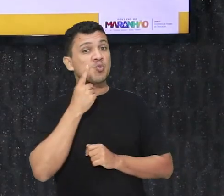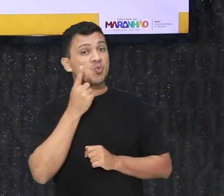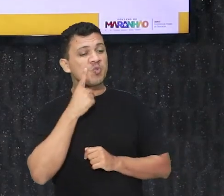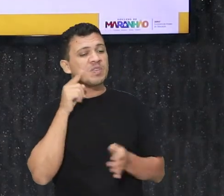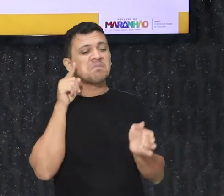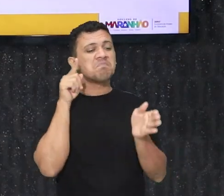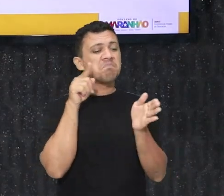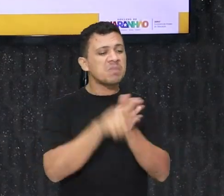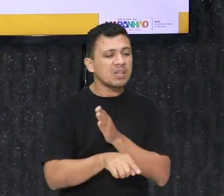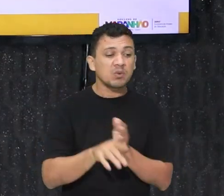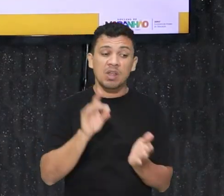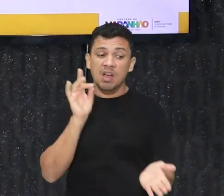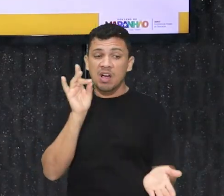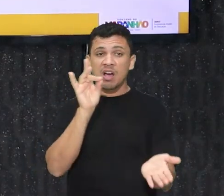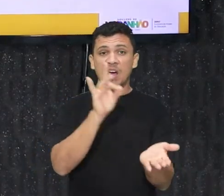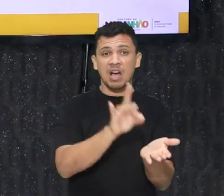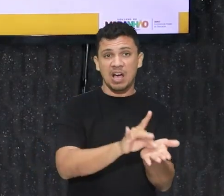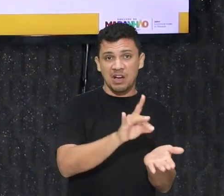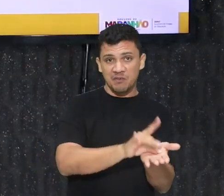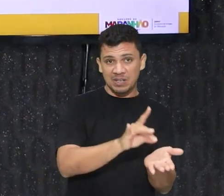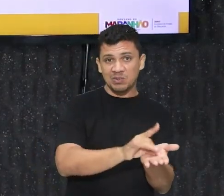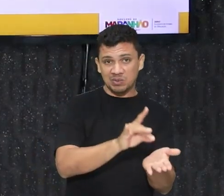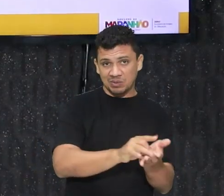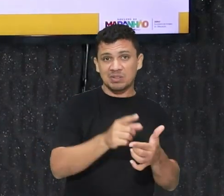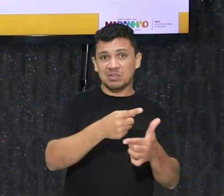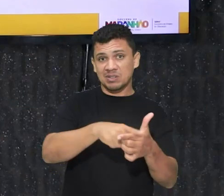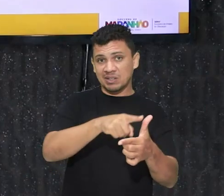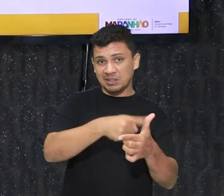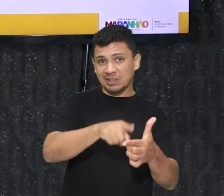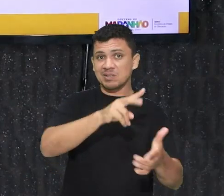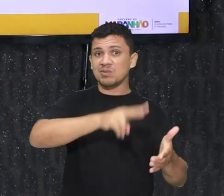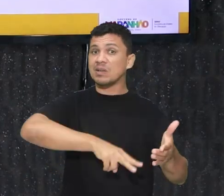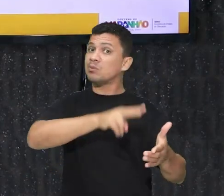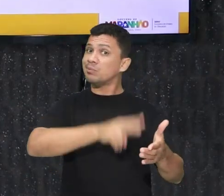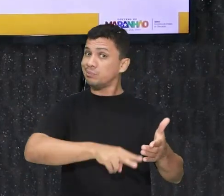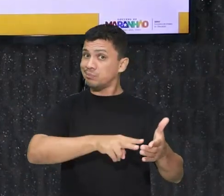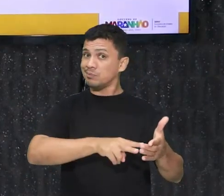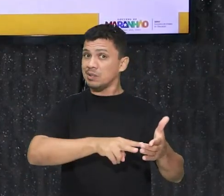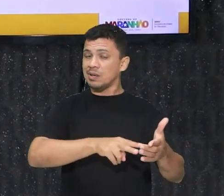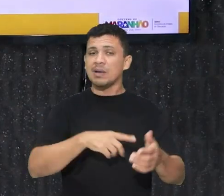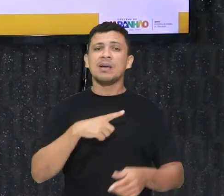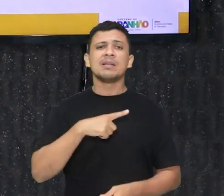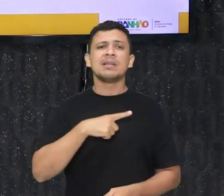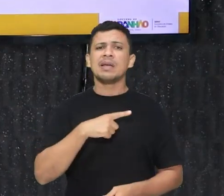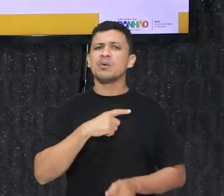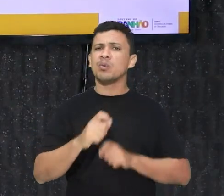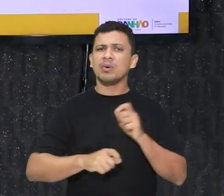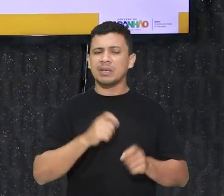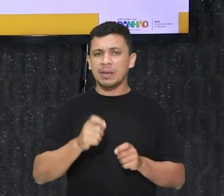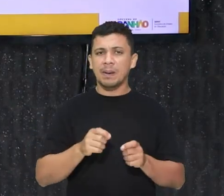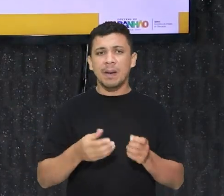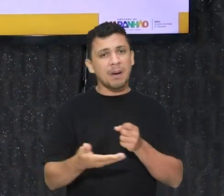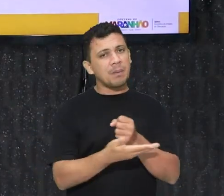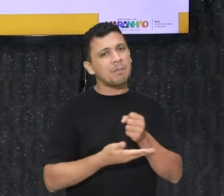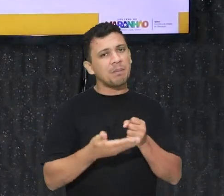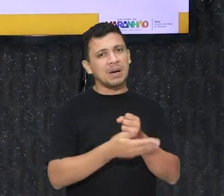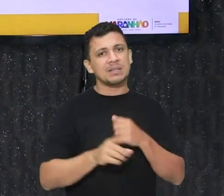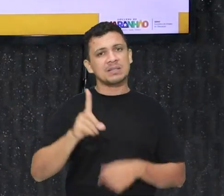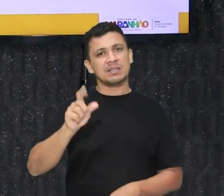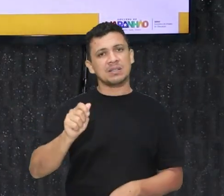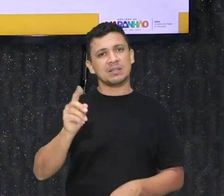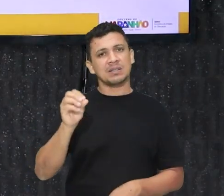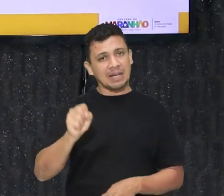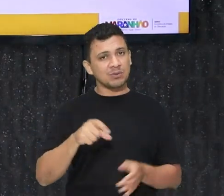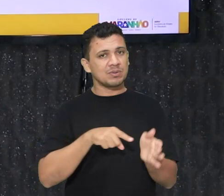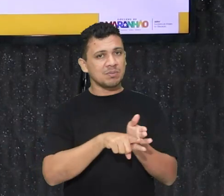veracidade, a existência de uma crise de leitura, se baseando em dados de pesquisas acadêmicas. E